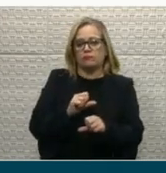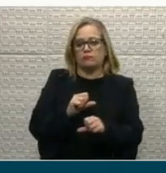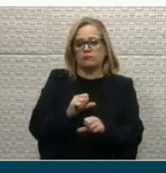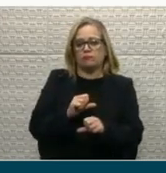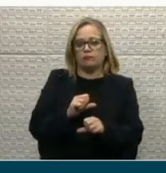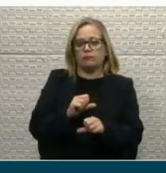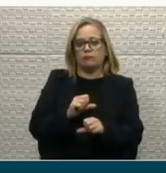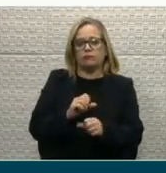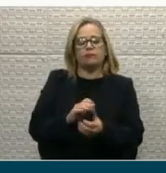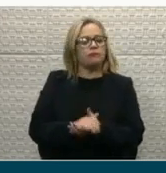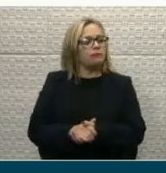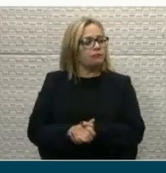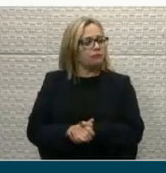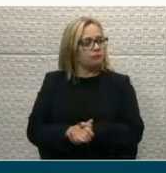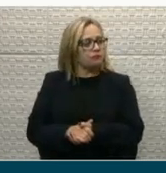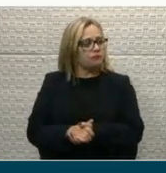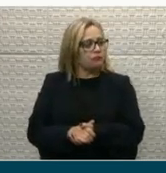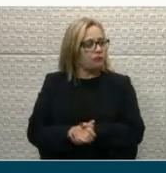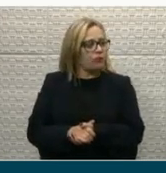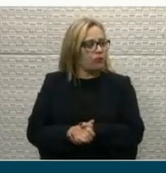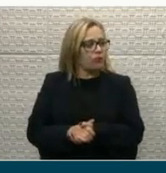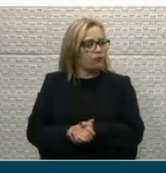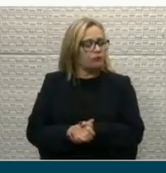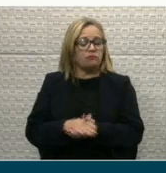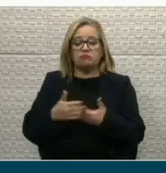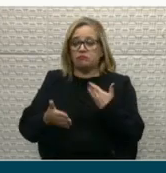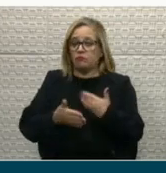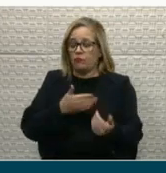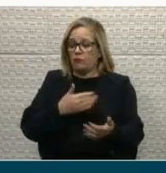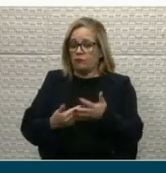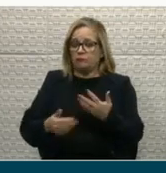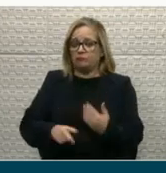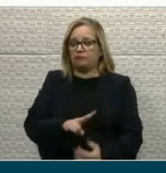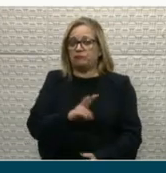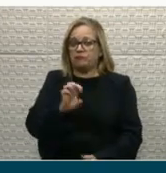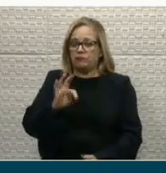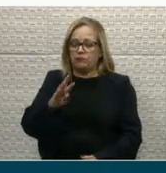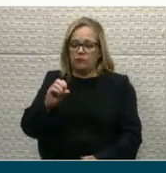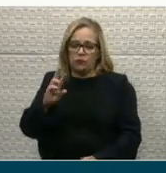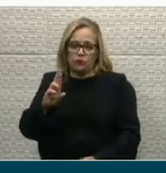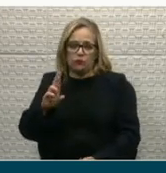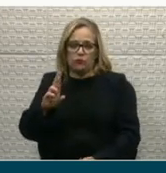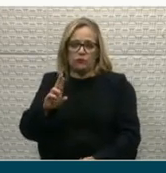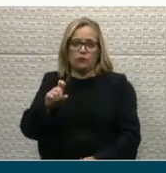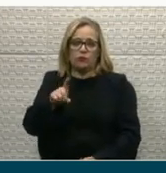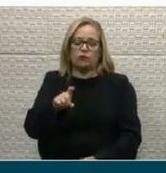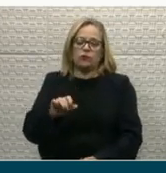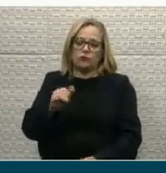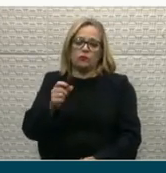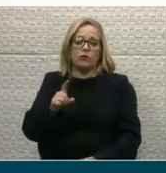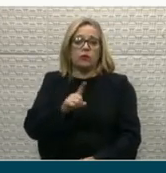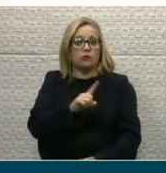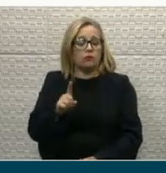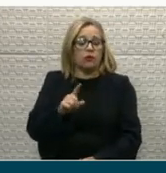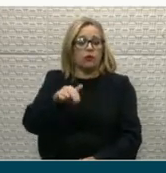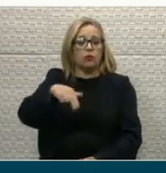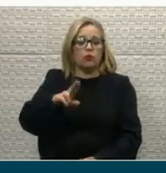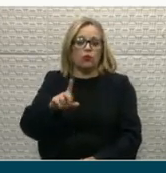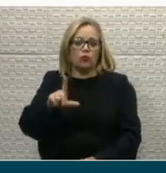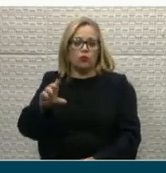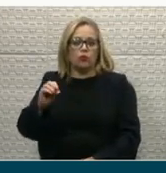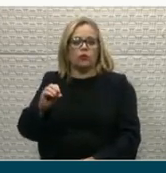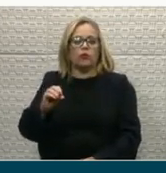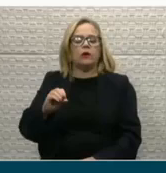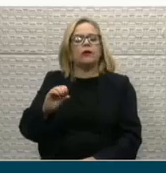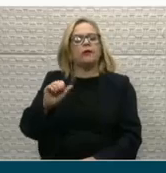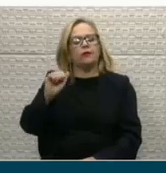satisfazer essa condição. E quando eu tomo qualquer vetor xy não nulo, ele vai ser um